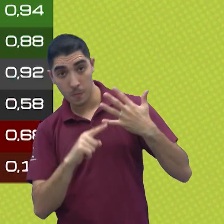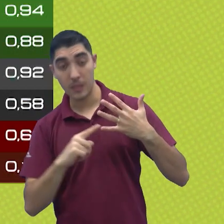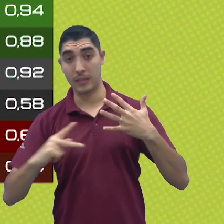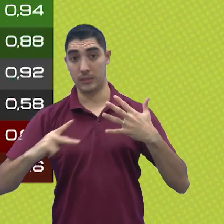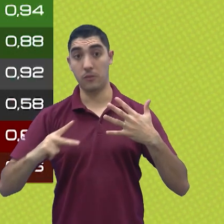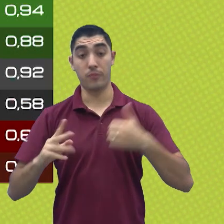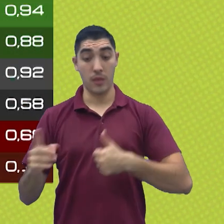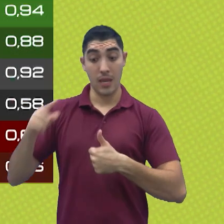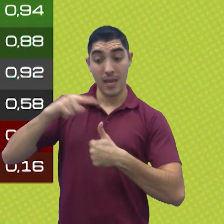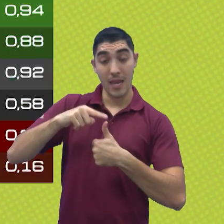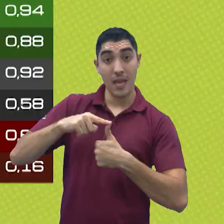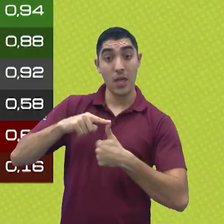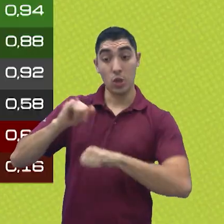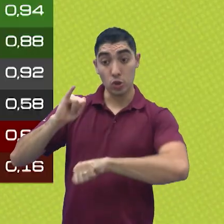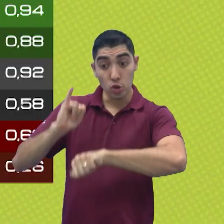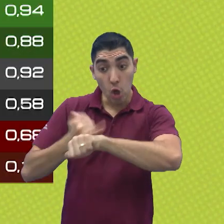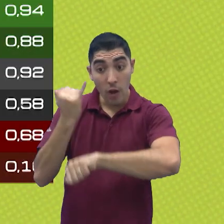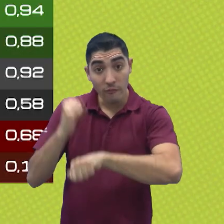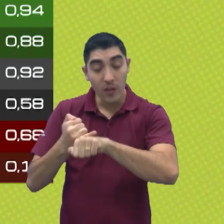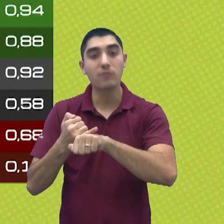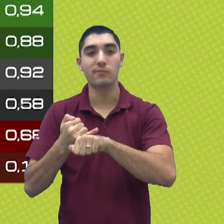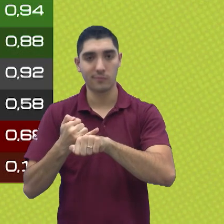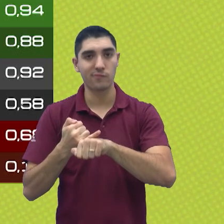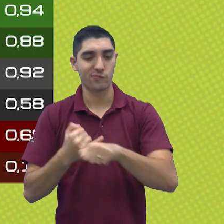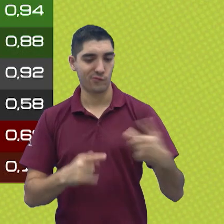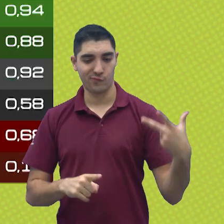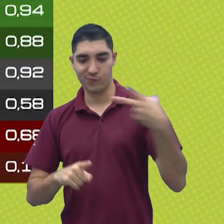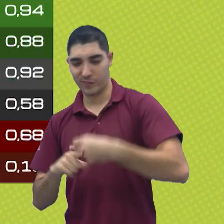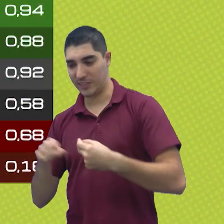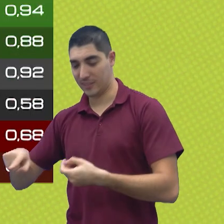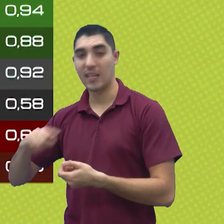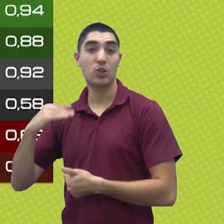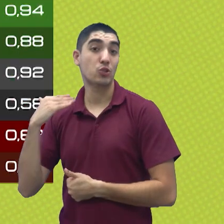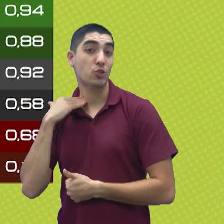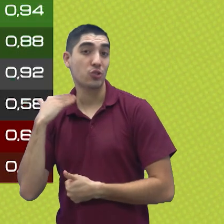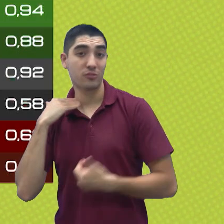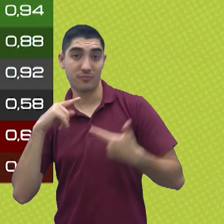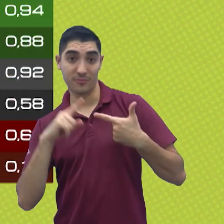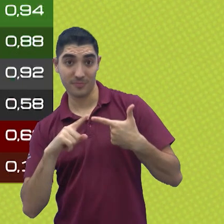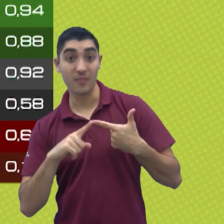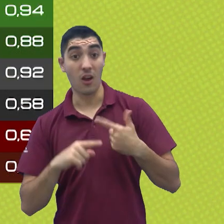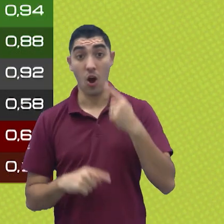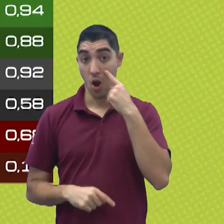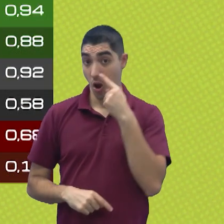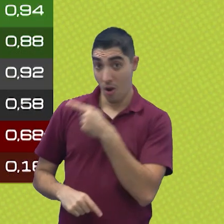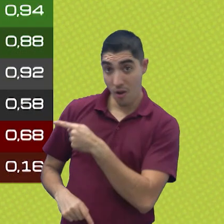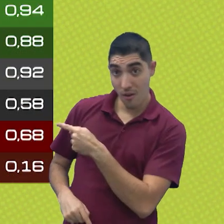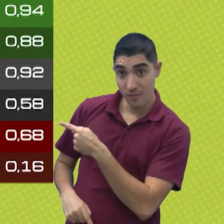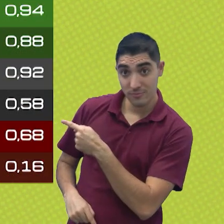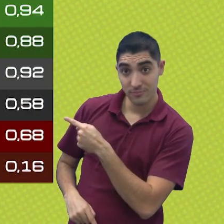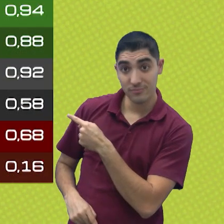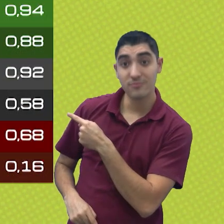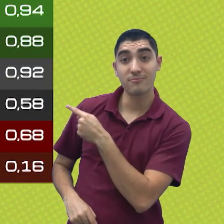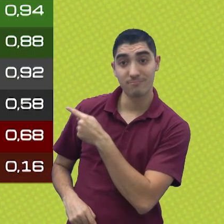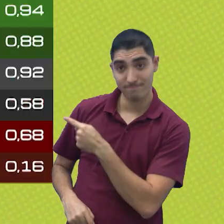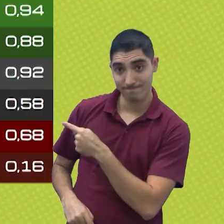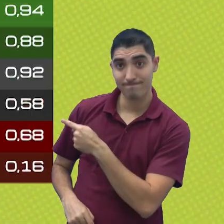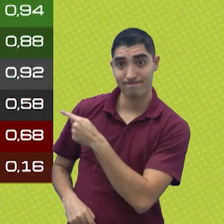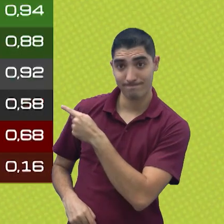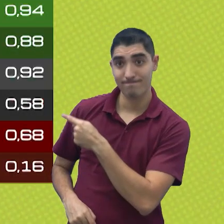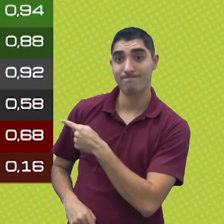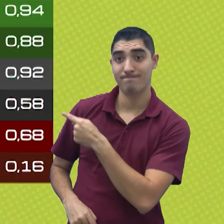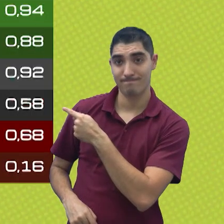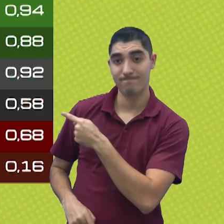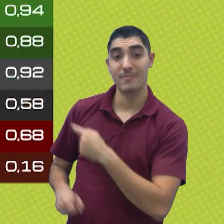venceu o Juiz de Fora, também 3-0. E olha aí, ó, um pontinho a mais tem o São José na frente do Joinville, que vai acabar sendo o